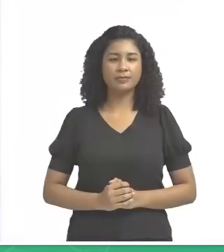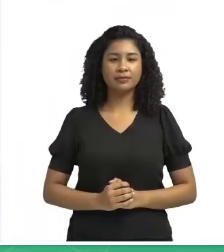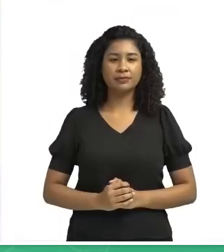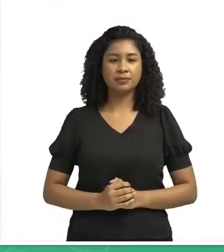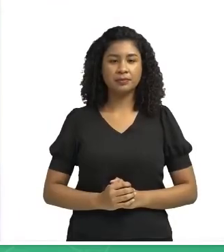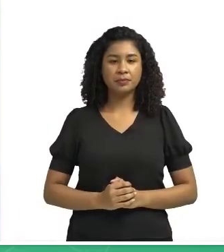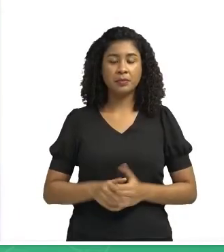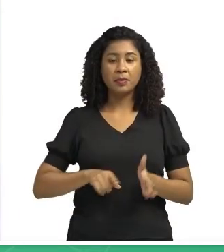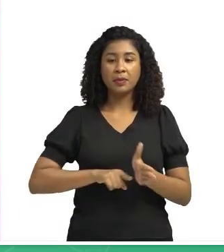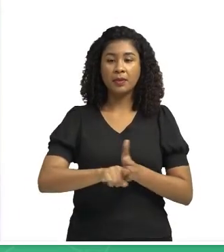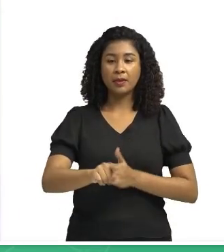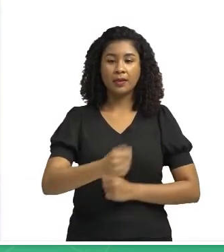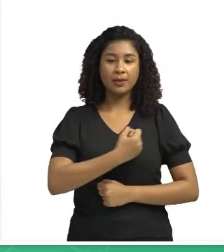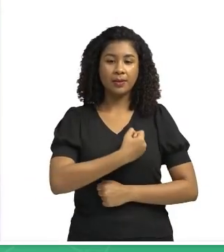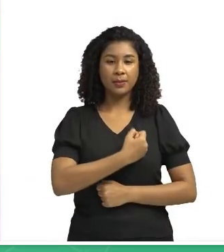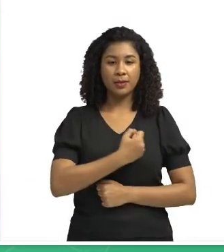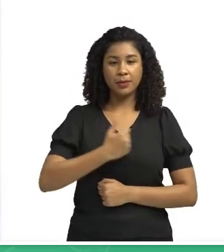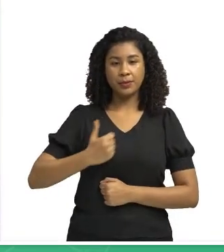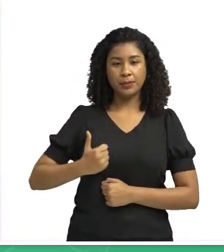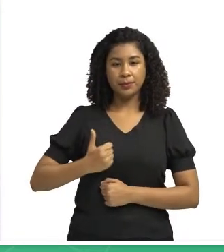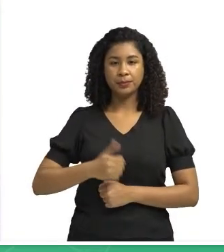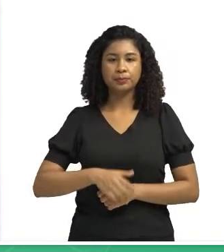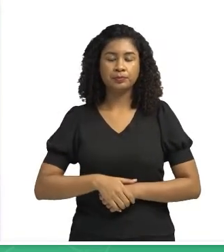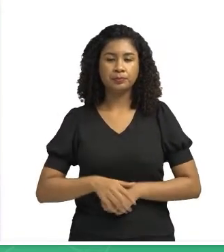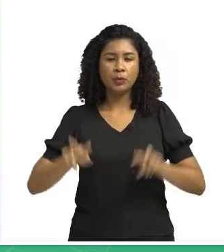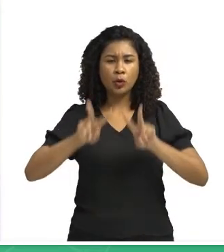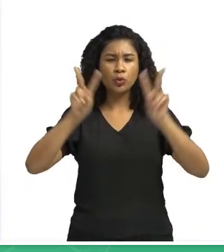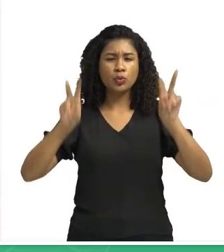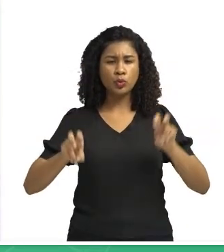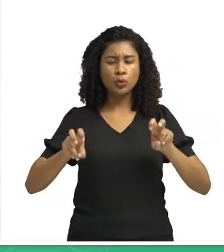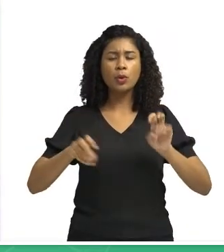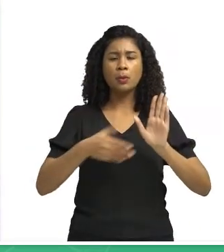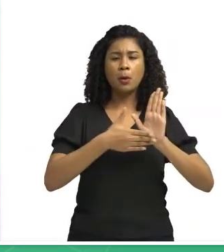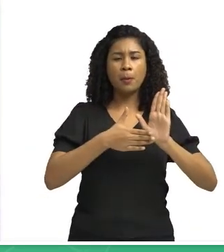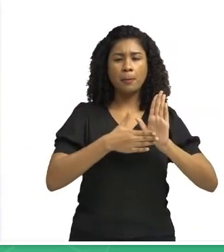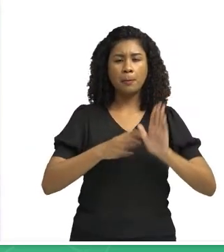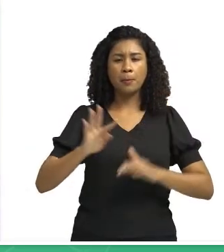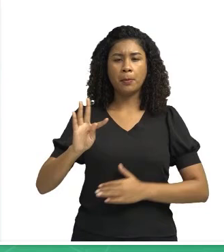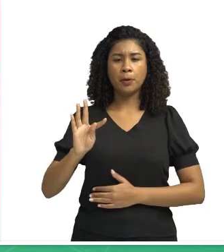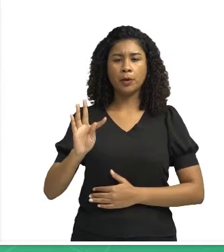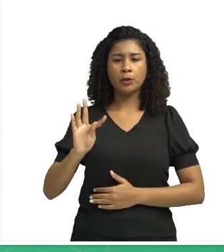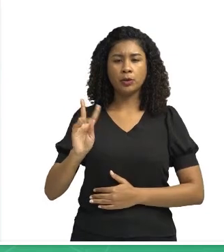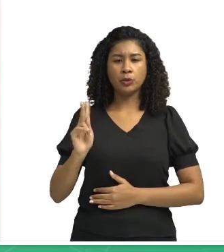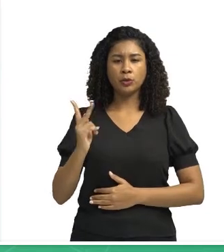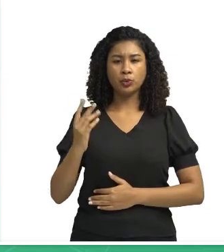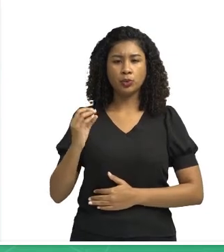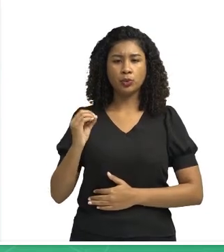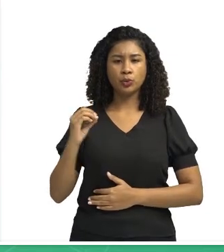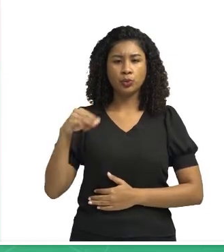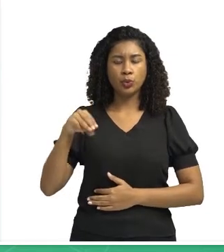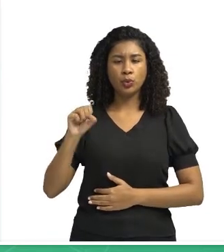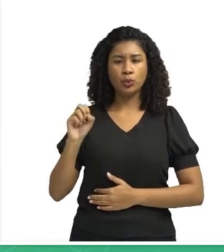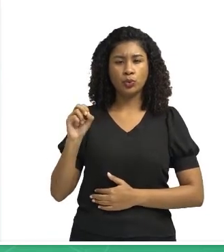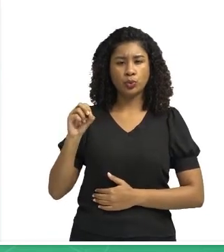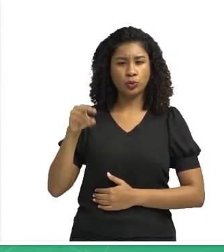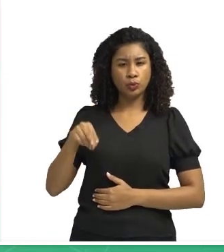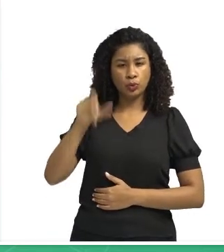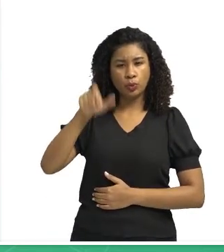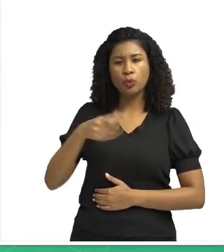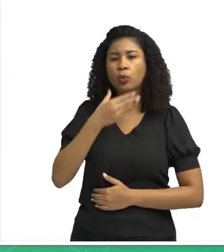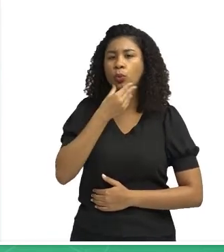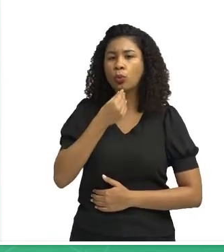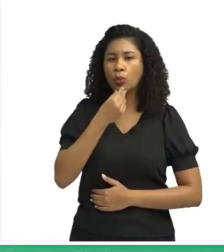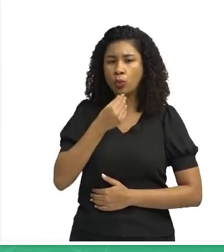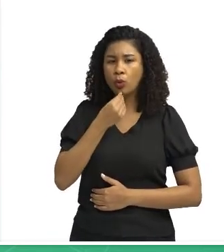Questão número 1. Considerando que o modelo de Thomson tratou de novos conhecimentos sobre o átomo que até então não haviam